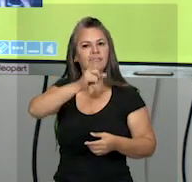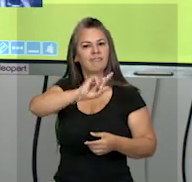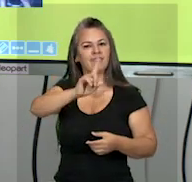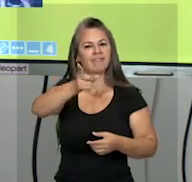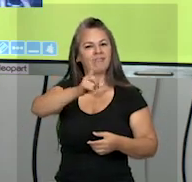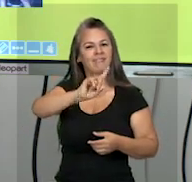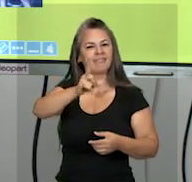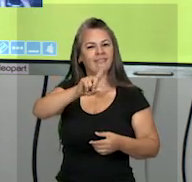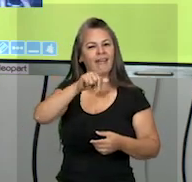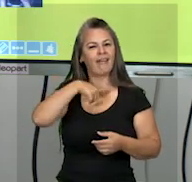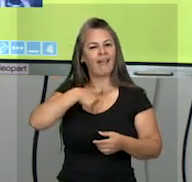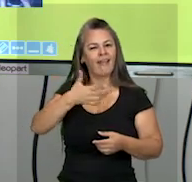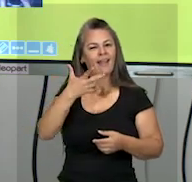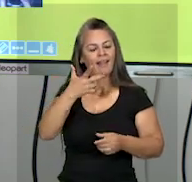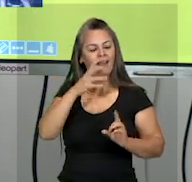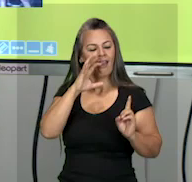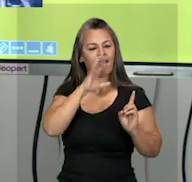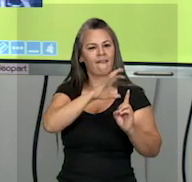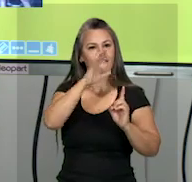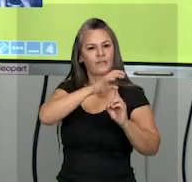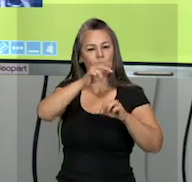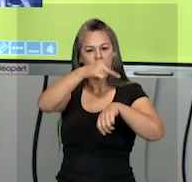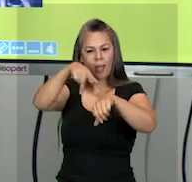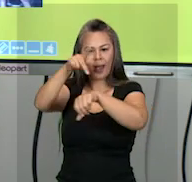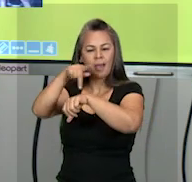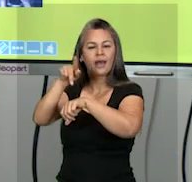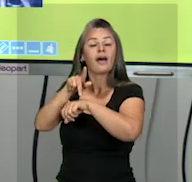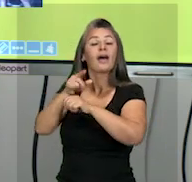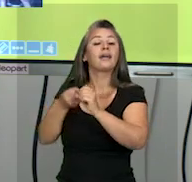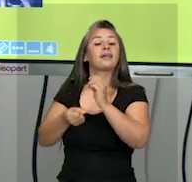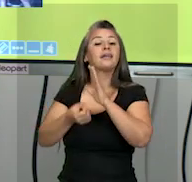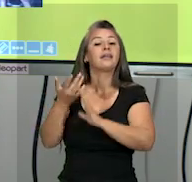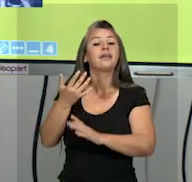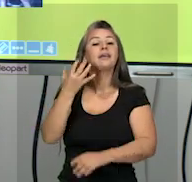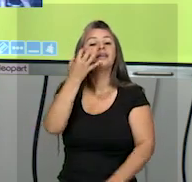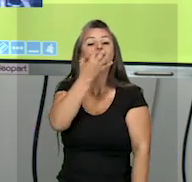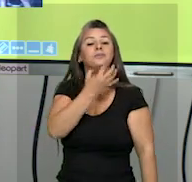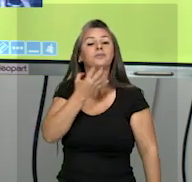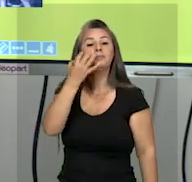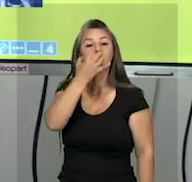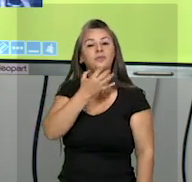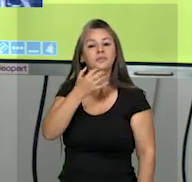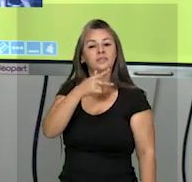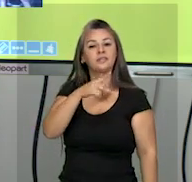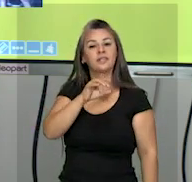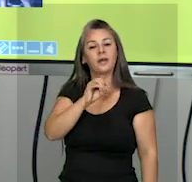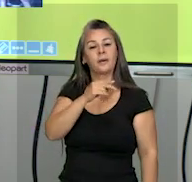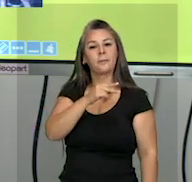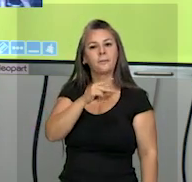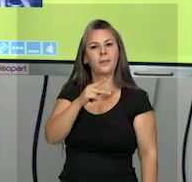uma origem ali no Ocidente, dando uma roupagem de Coreia para esse pop e exportando